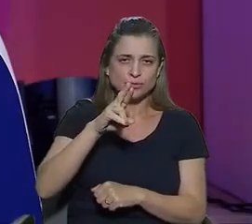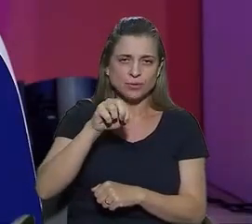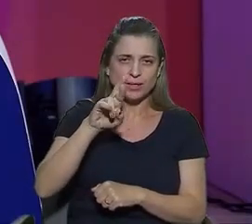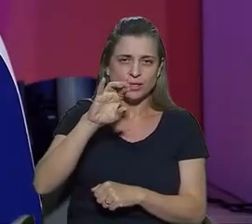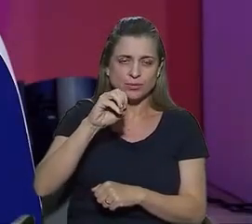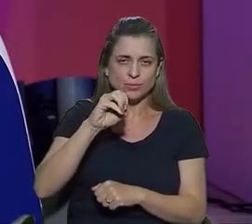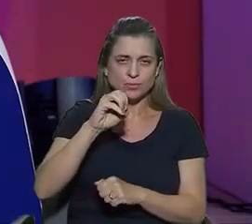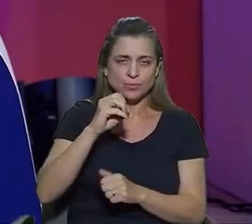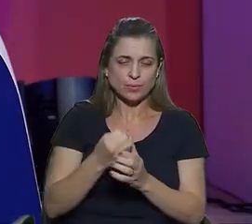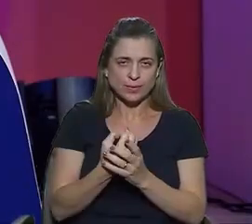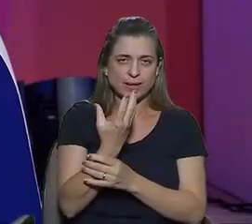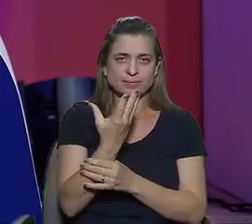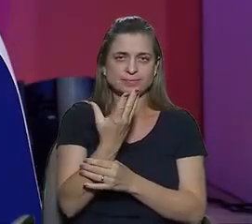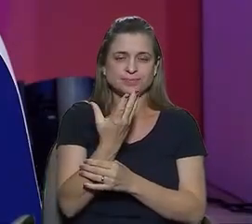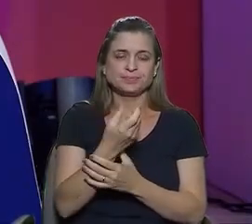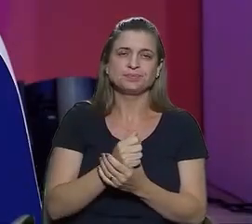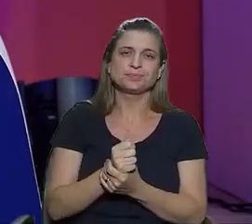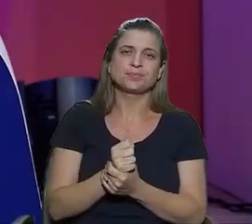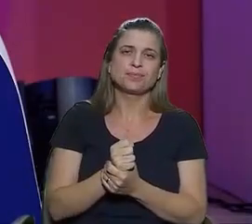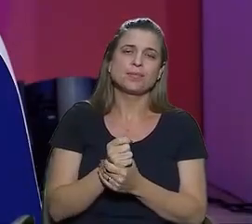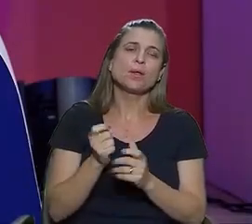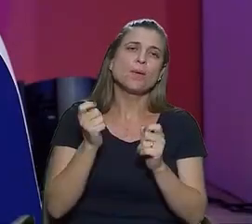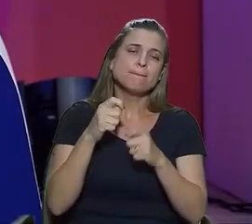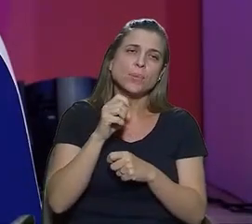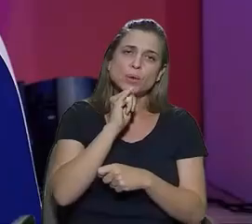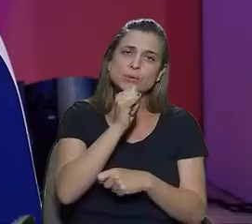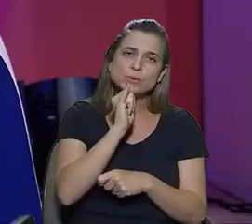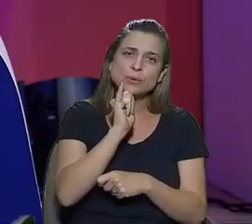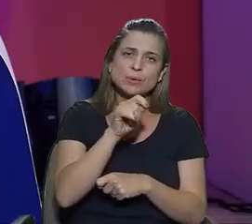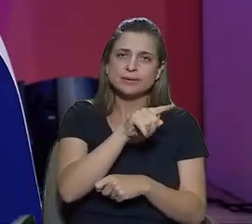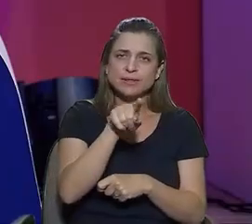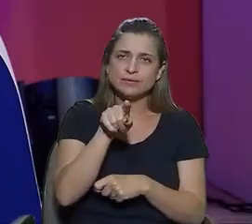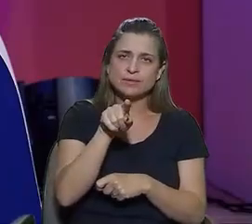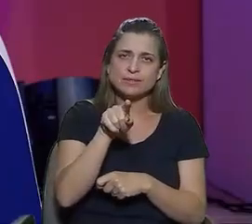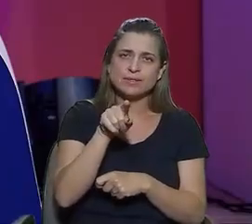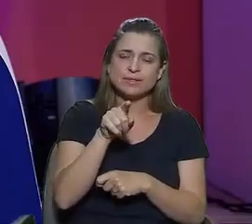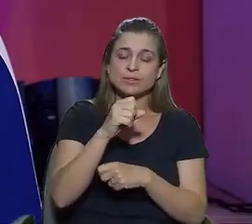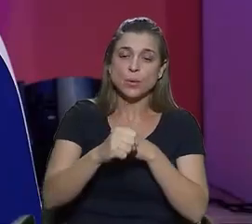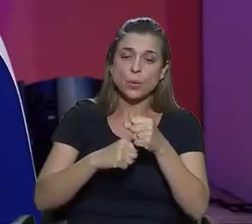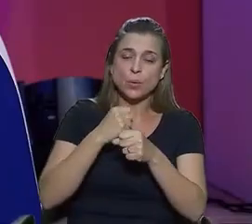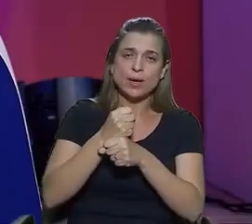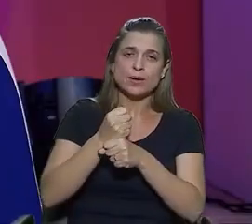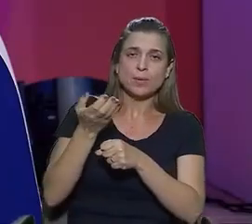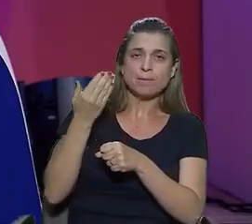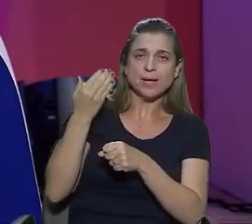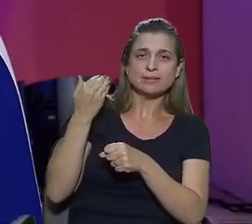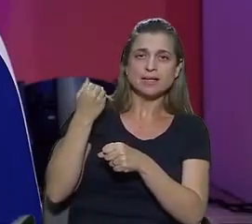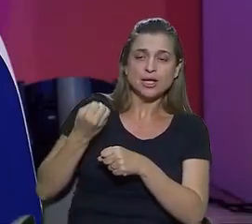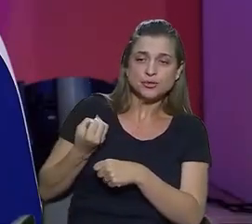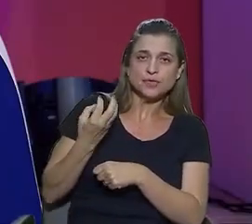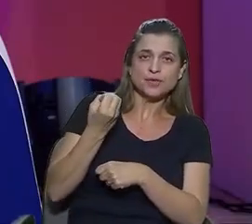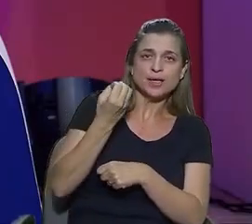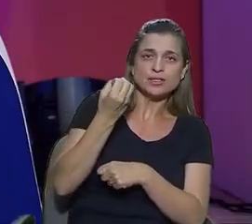aparecer. E uma coisa que eu posso contar a vocês é que eu estou desde o ano passado viajando pelo Nordeste.